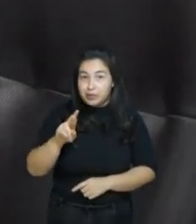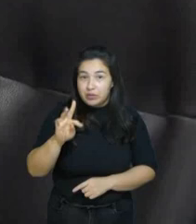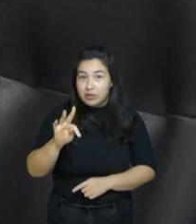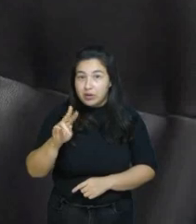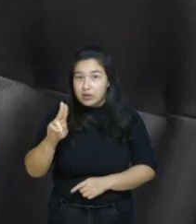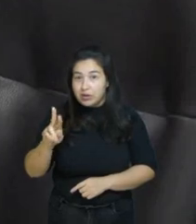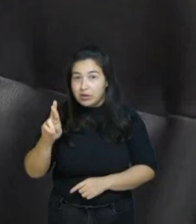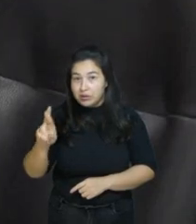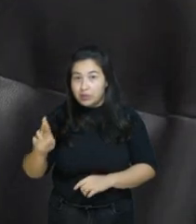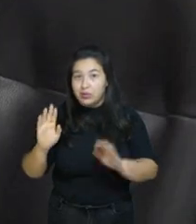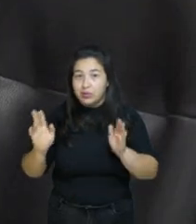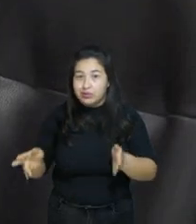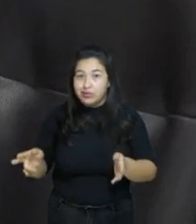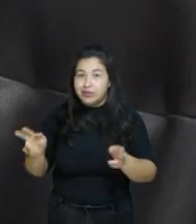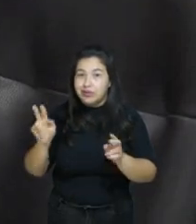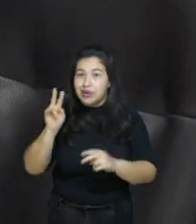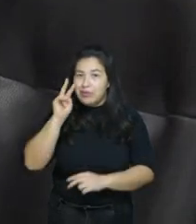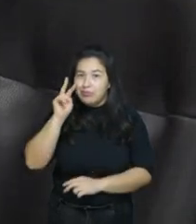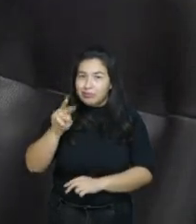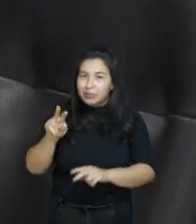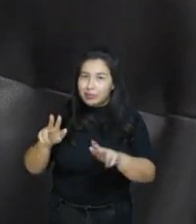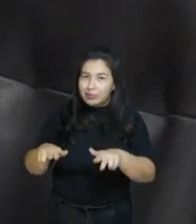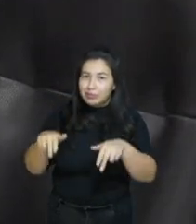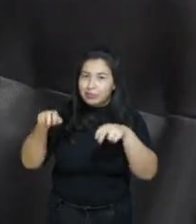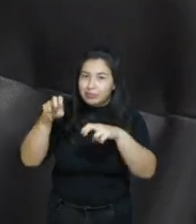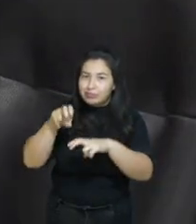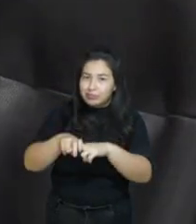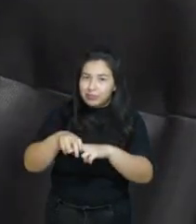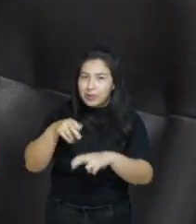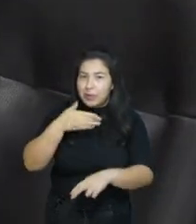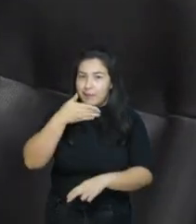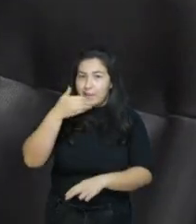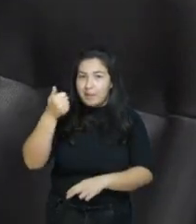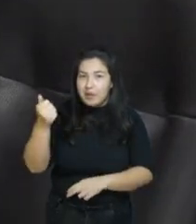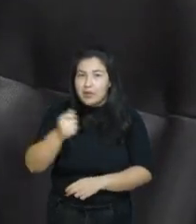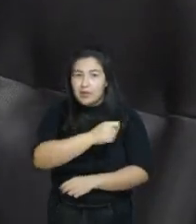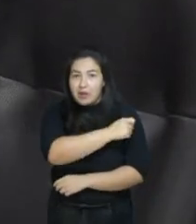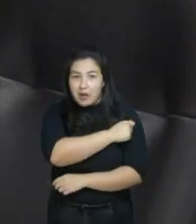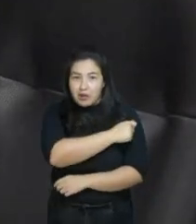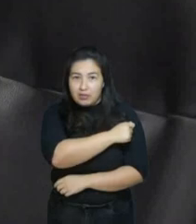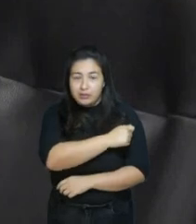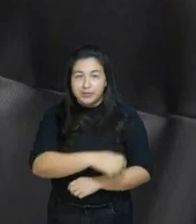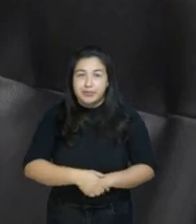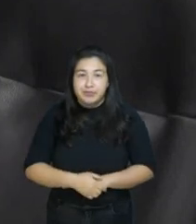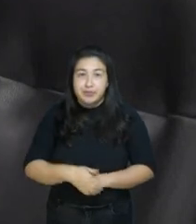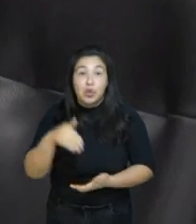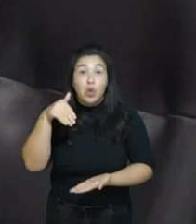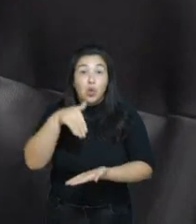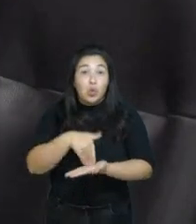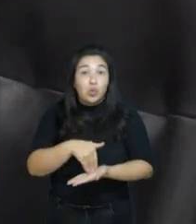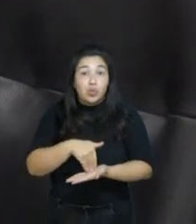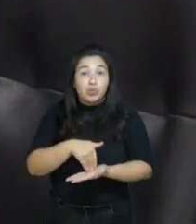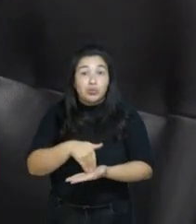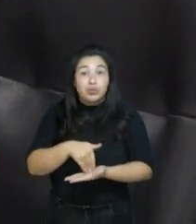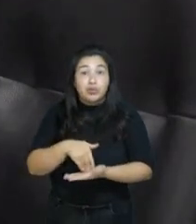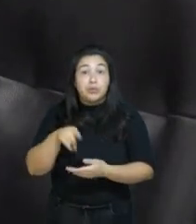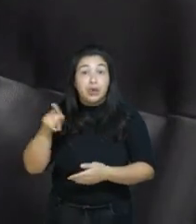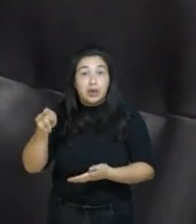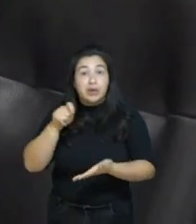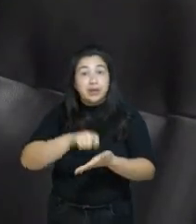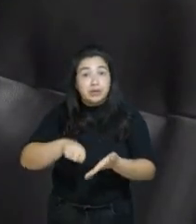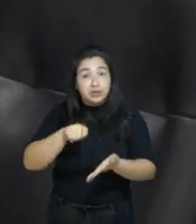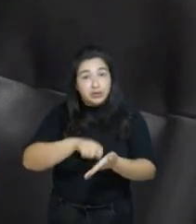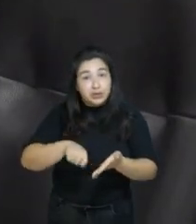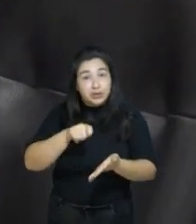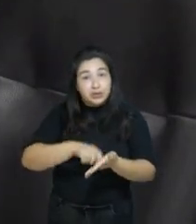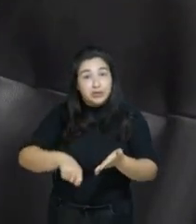professora, bem comportadinho. Coitado do... Com o melhor aluno da sala, né, professora? É, a última vez que a gente esteve aqui, inclusive, o Arthur também escreveu uma